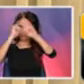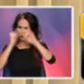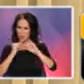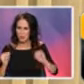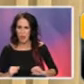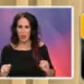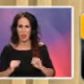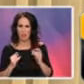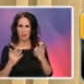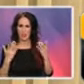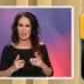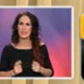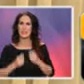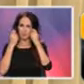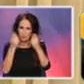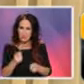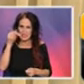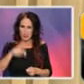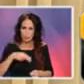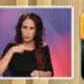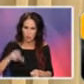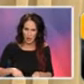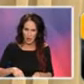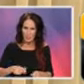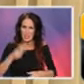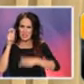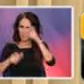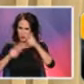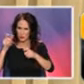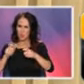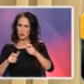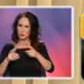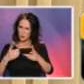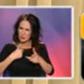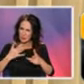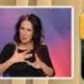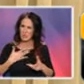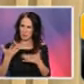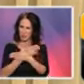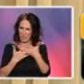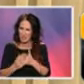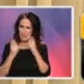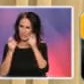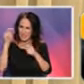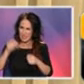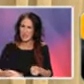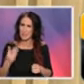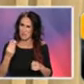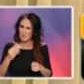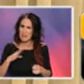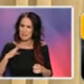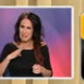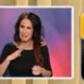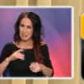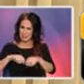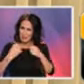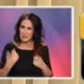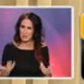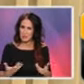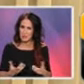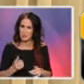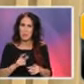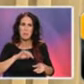internacionais nossas criadoras, dos investidores e dos mercados financeiros externos. A